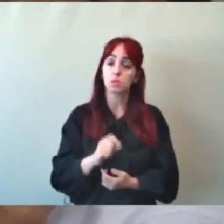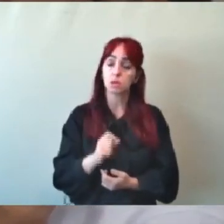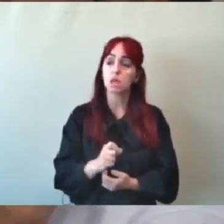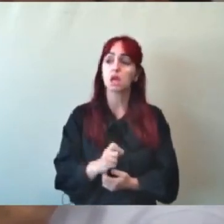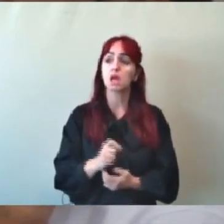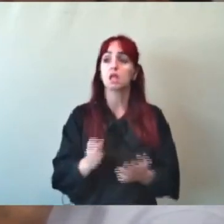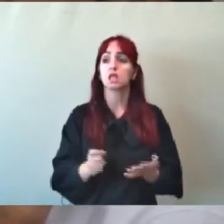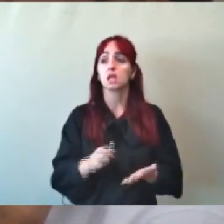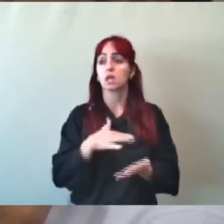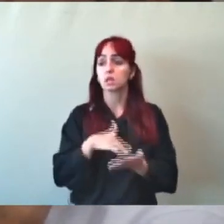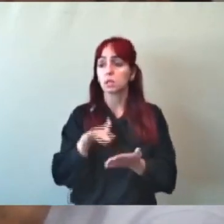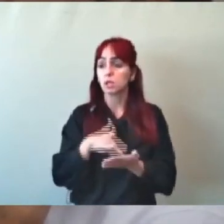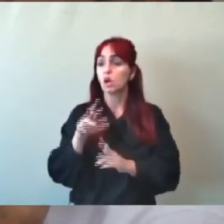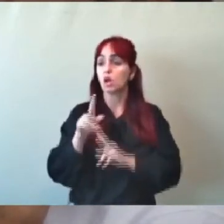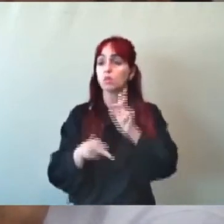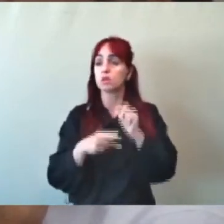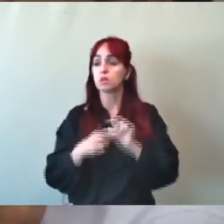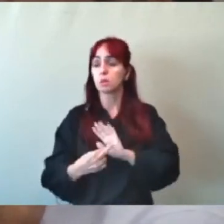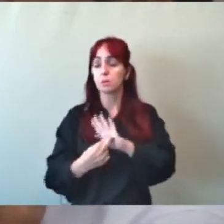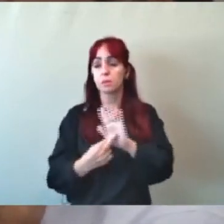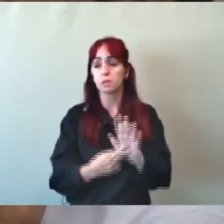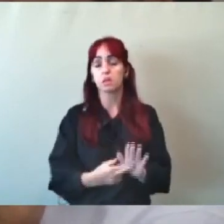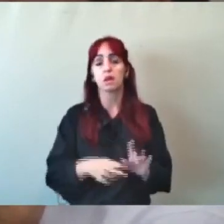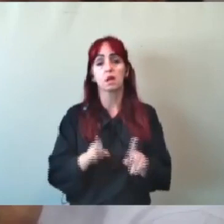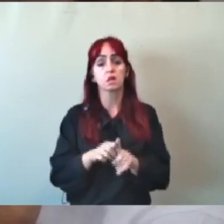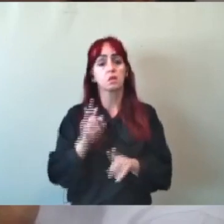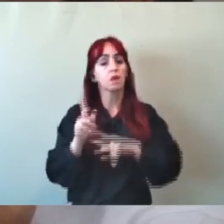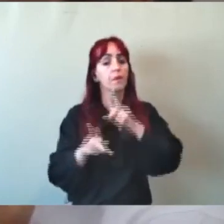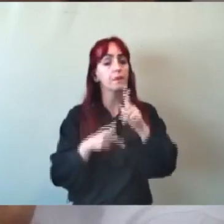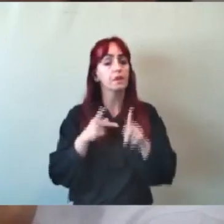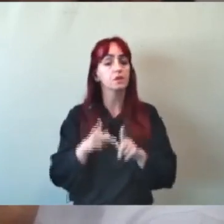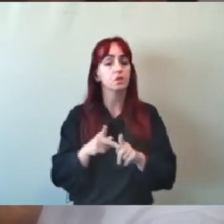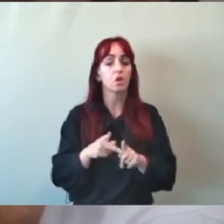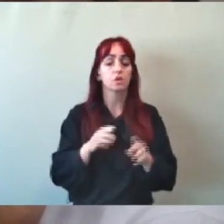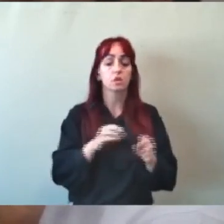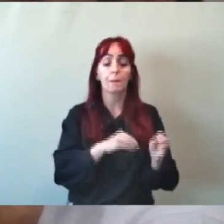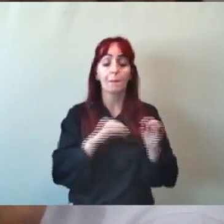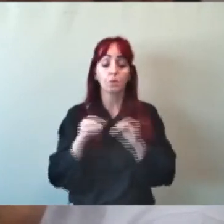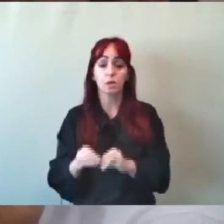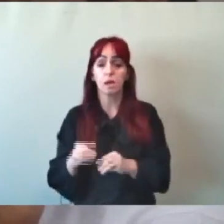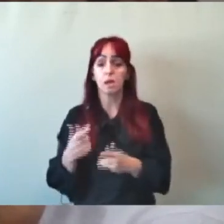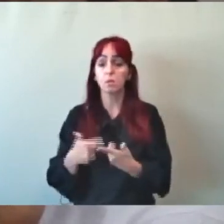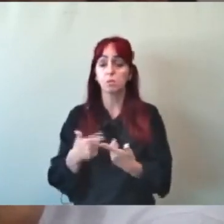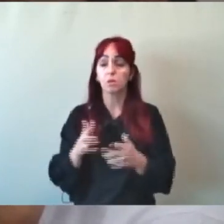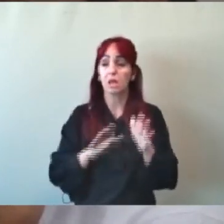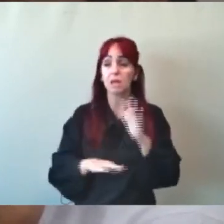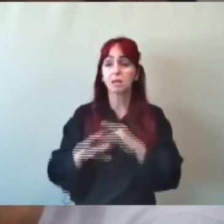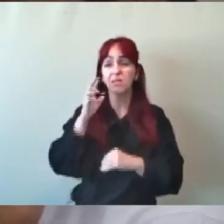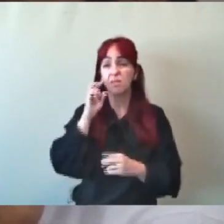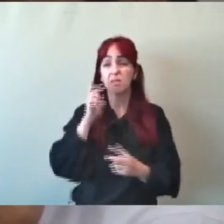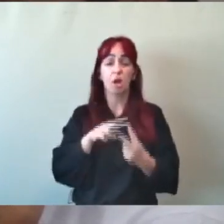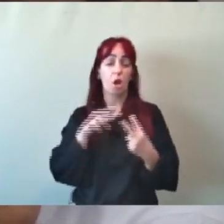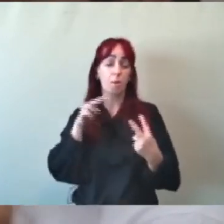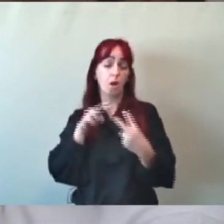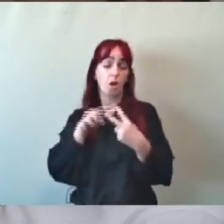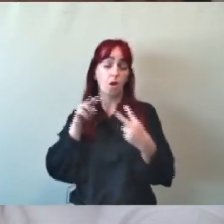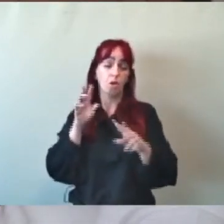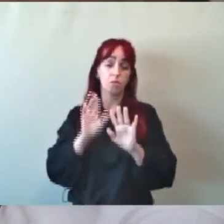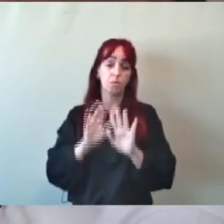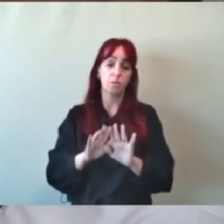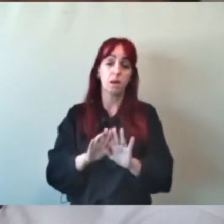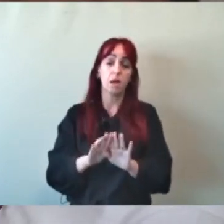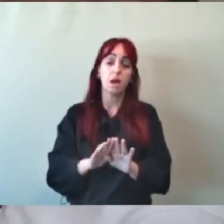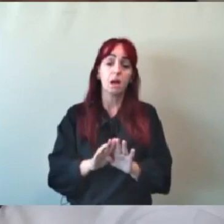representantes, né, pessoas que descentralizaram, porque a gente fica muito nessa questão do home office, mas, hoje em dia, as pessoas